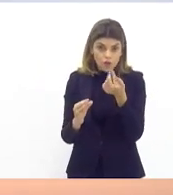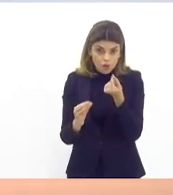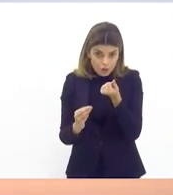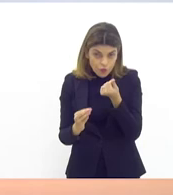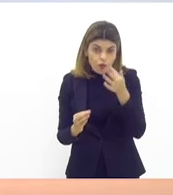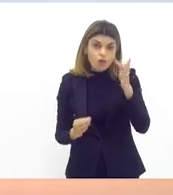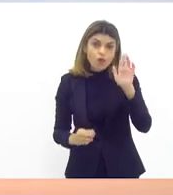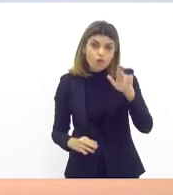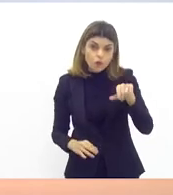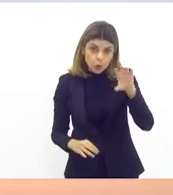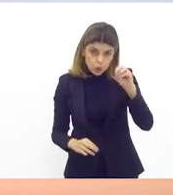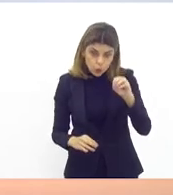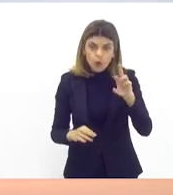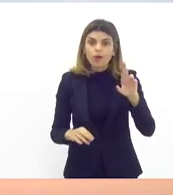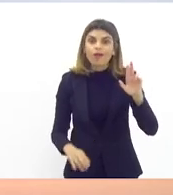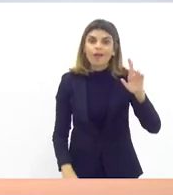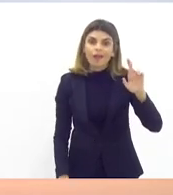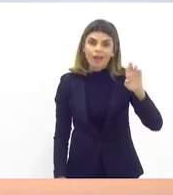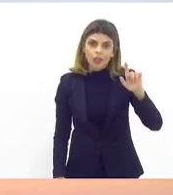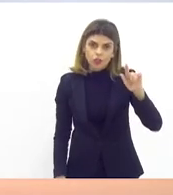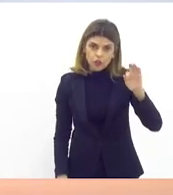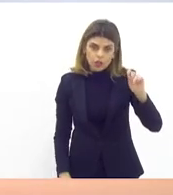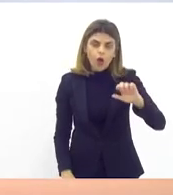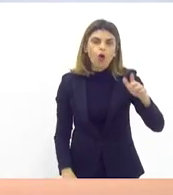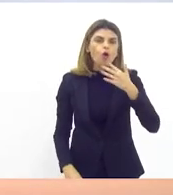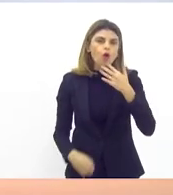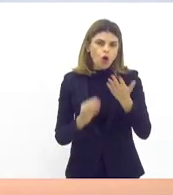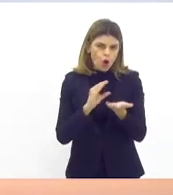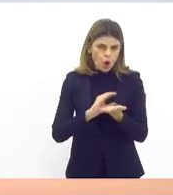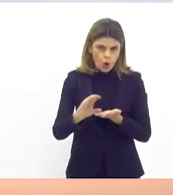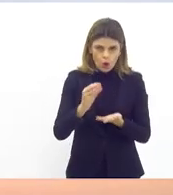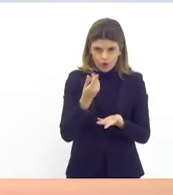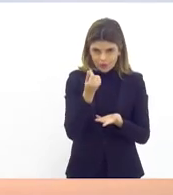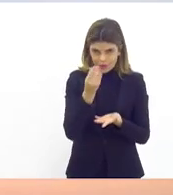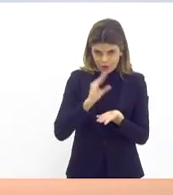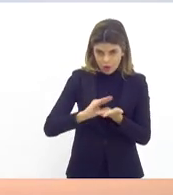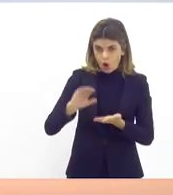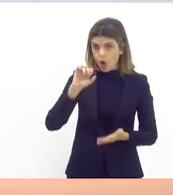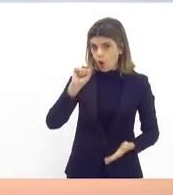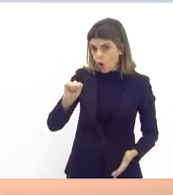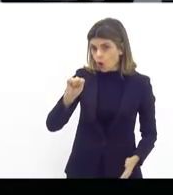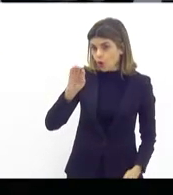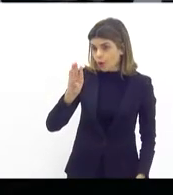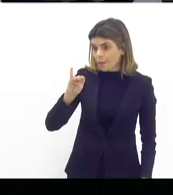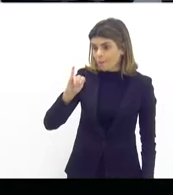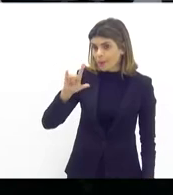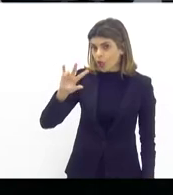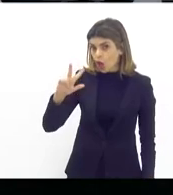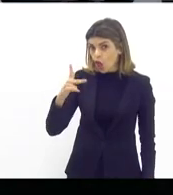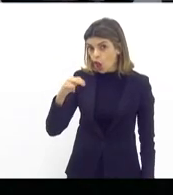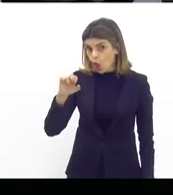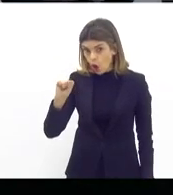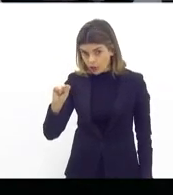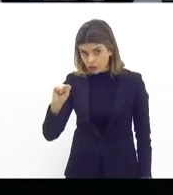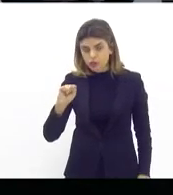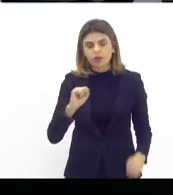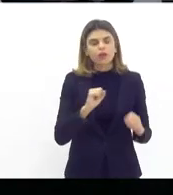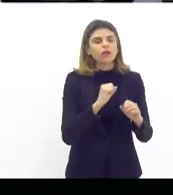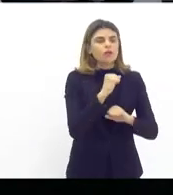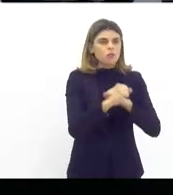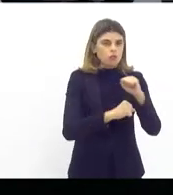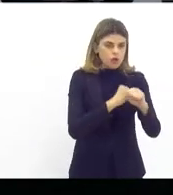Fundo de Desenvolvimento Regional um montante que começa em R$ 8 bilhões em 2025, vai crescendo R$ 8 bilhões ao ano até